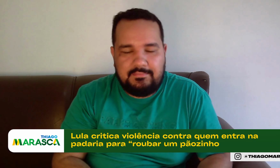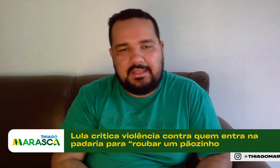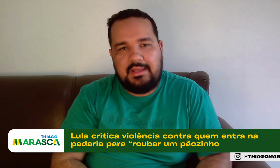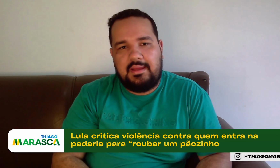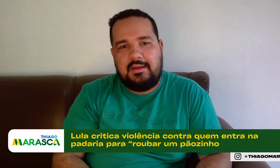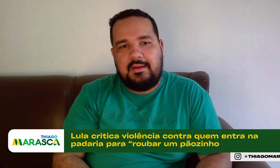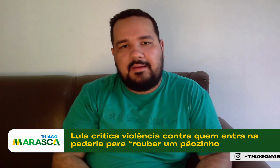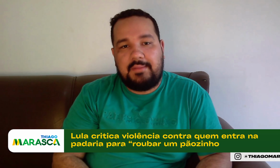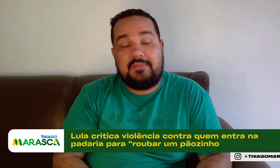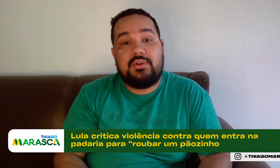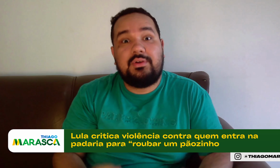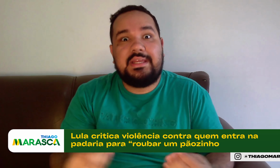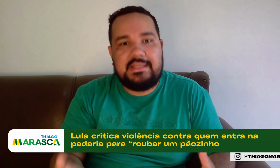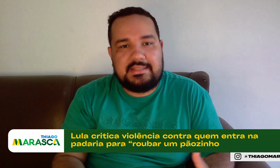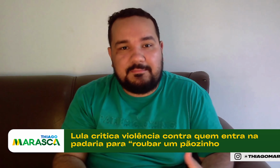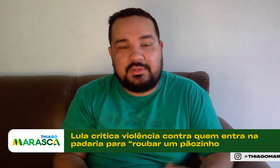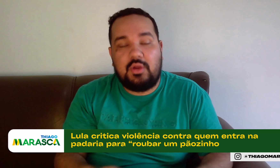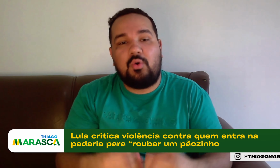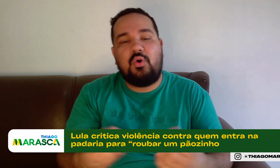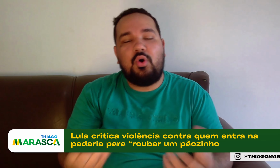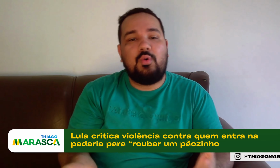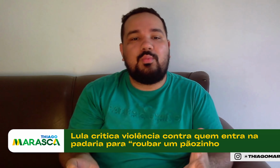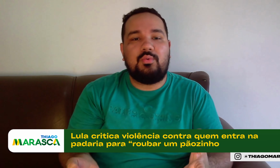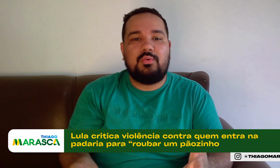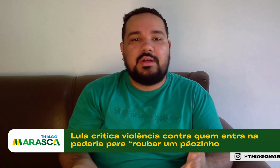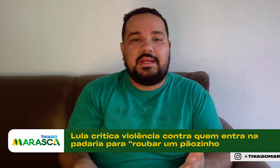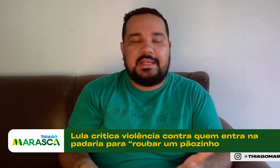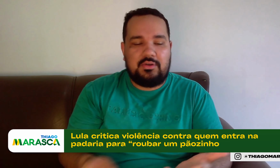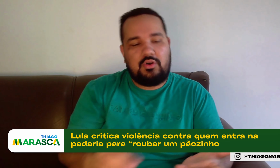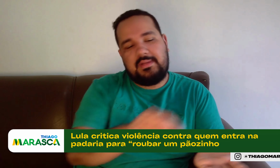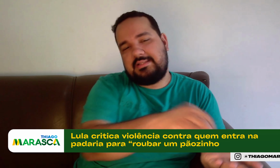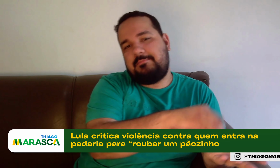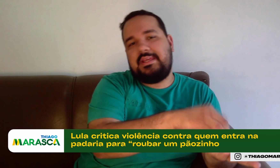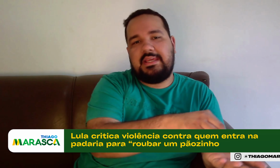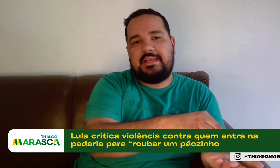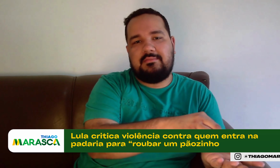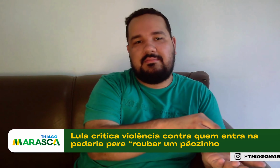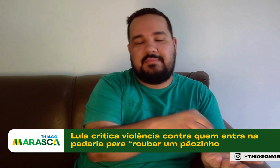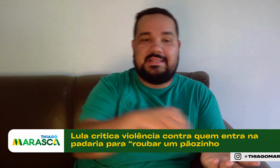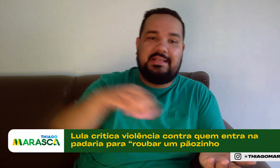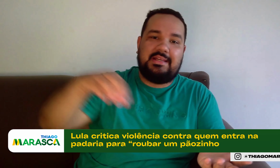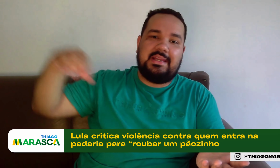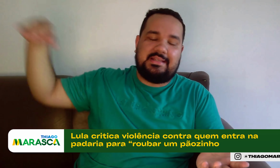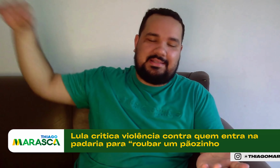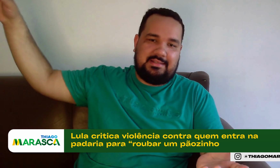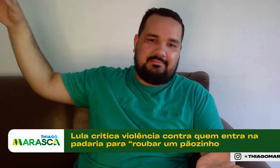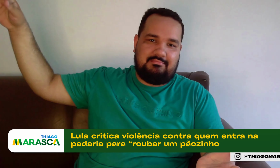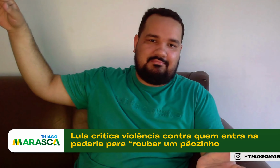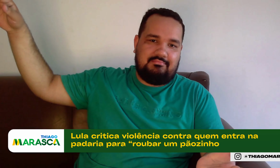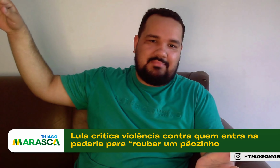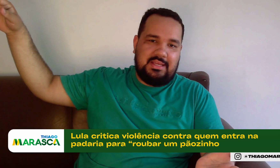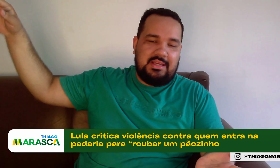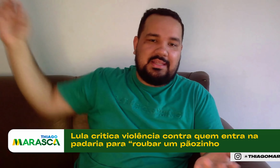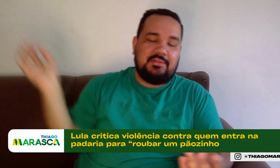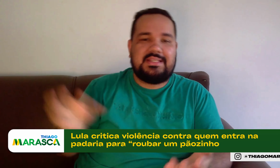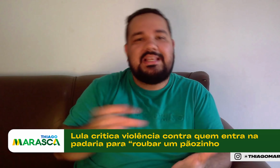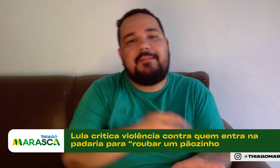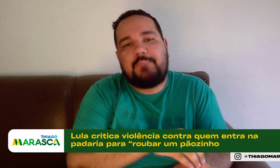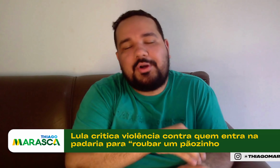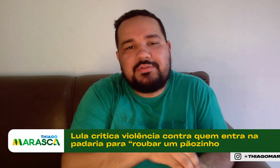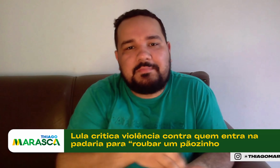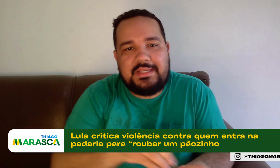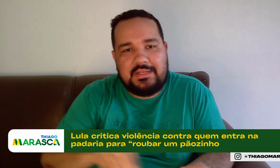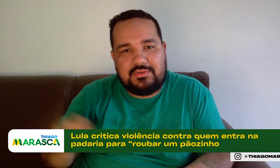país para violência porque o roubo ele começa pequeno mas ele cresce então